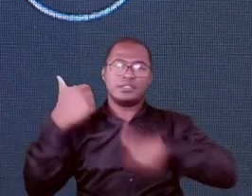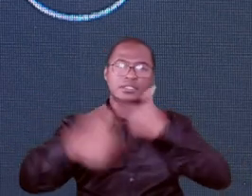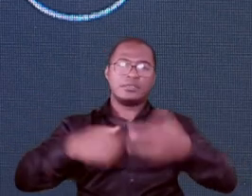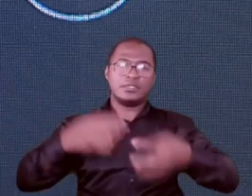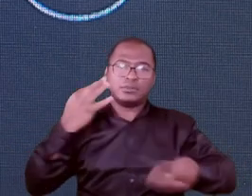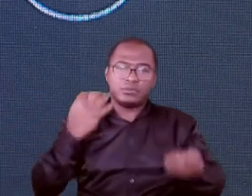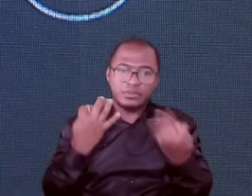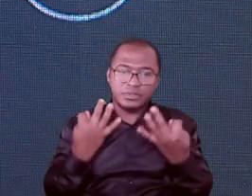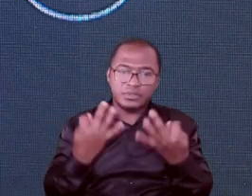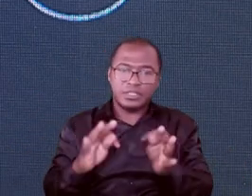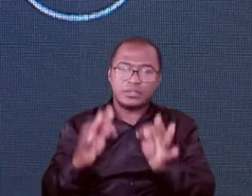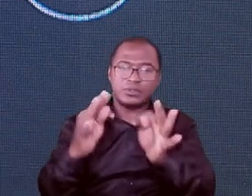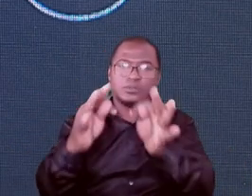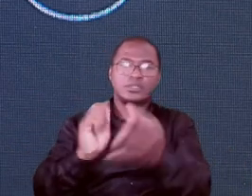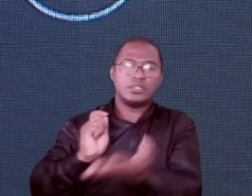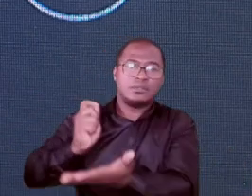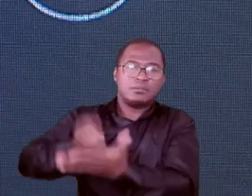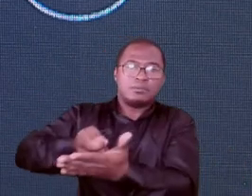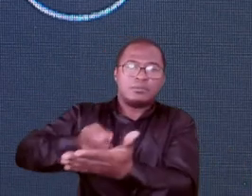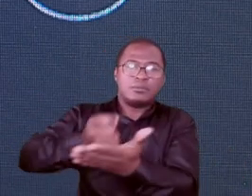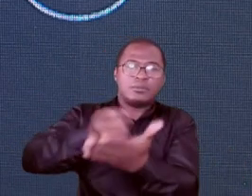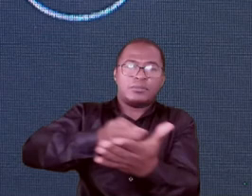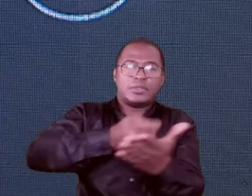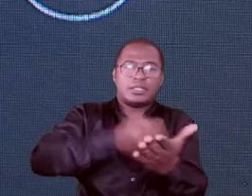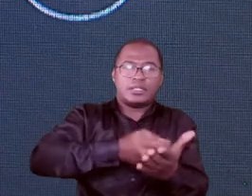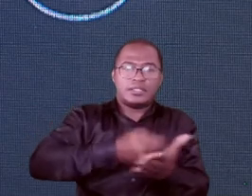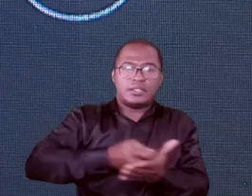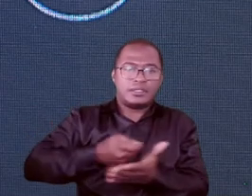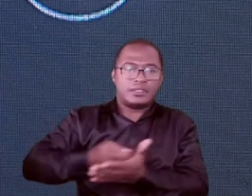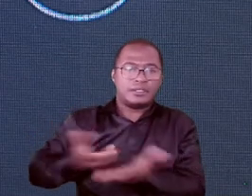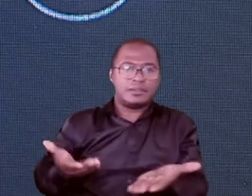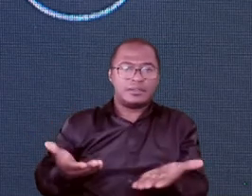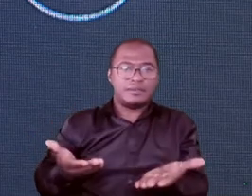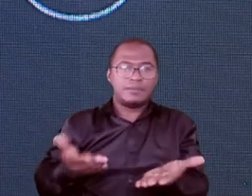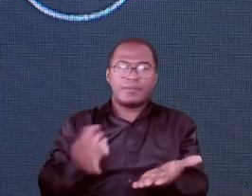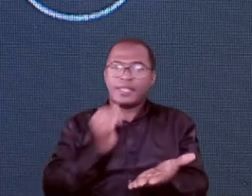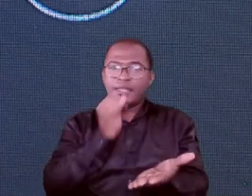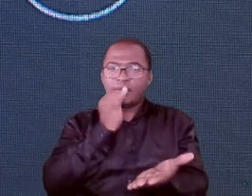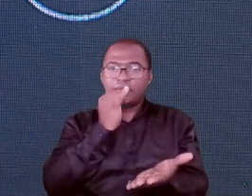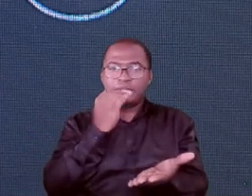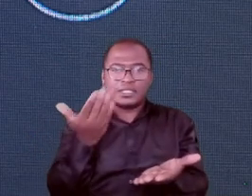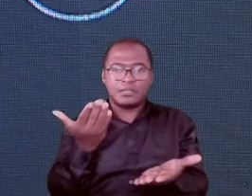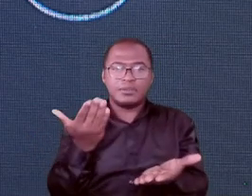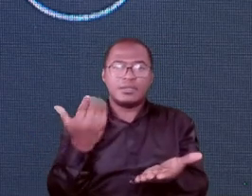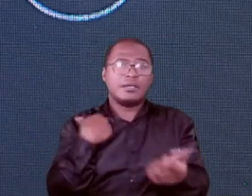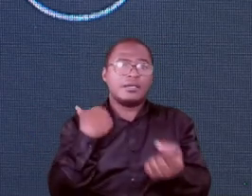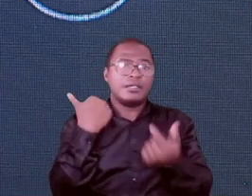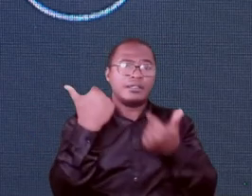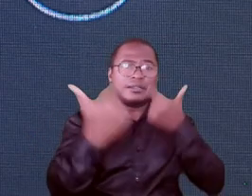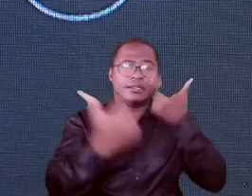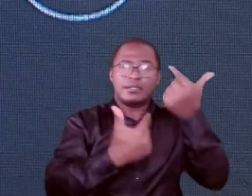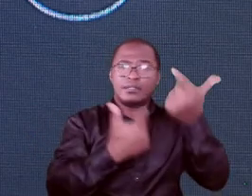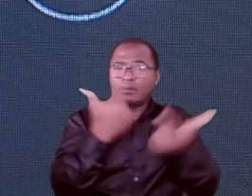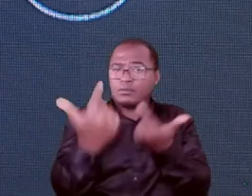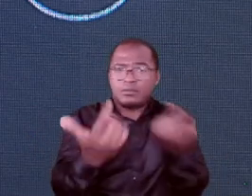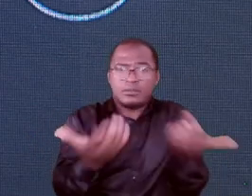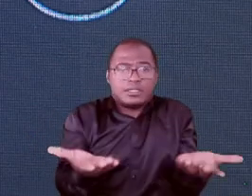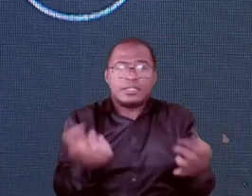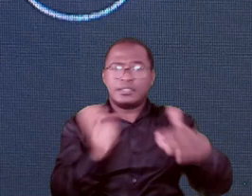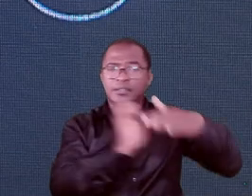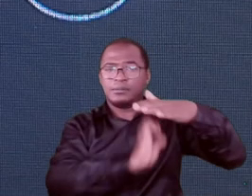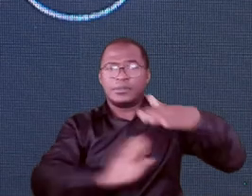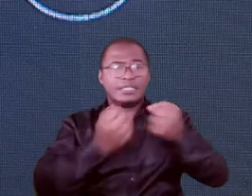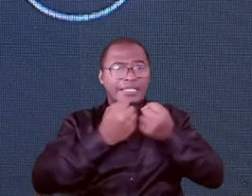e a gente vê as vezes você não tem piques no Brasil Ainda mesmo né uma empresa x lá não vou citar nomes aqui mas